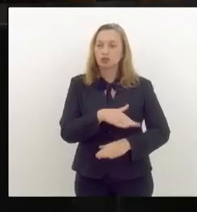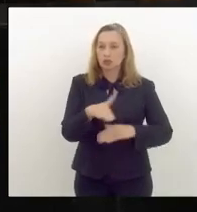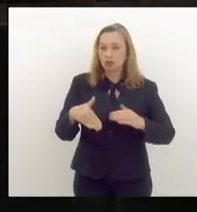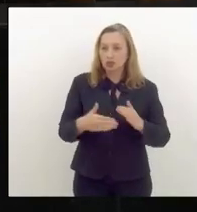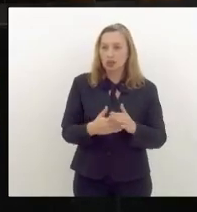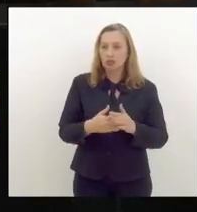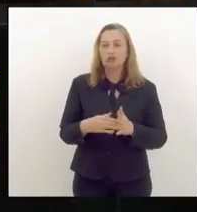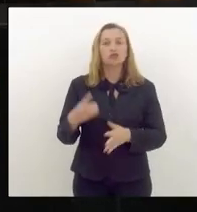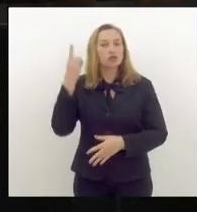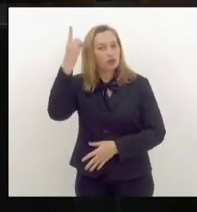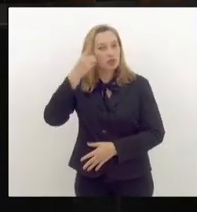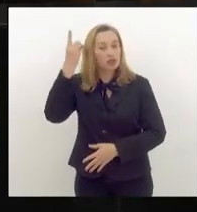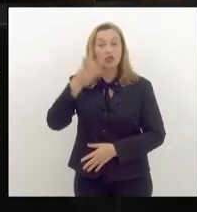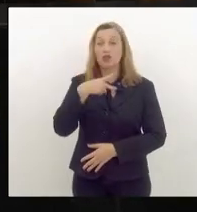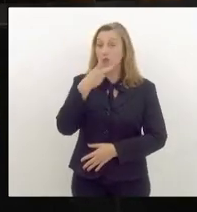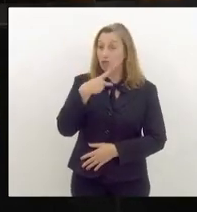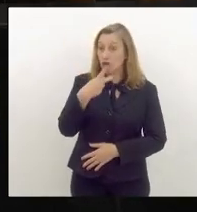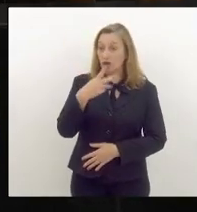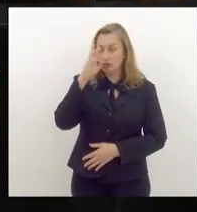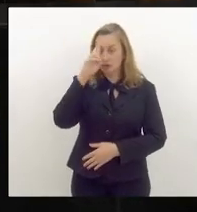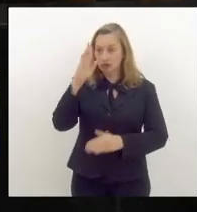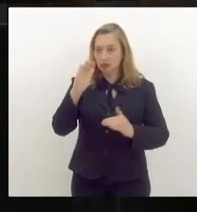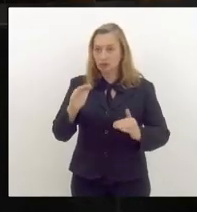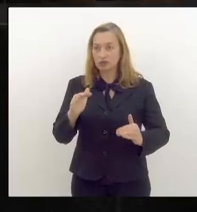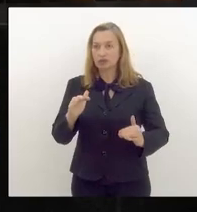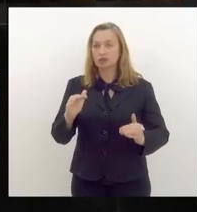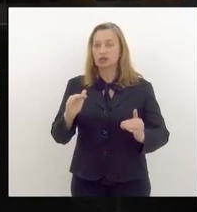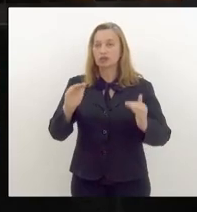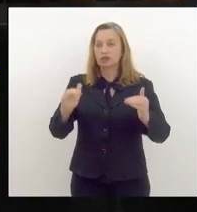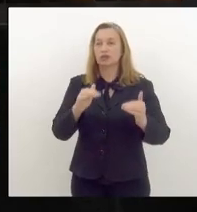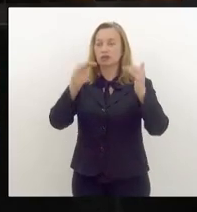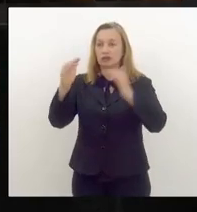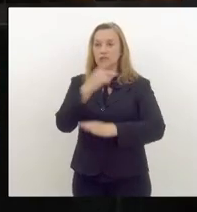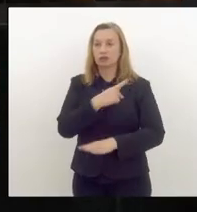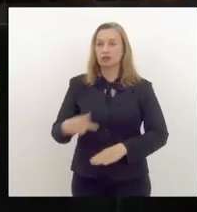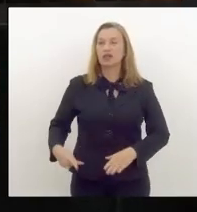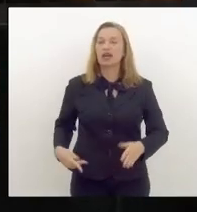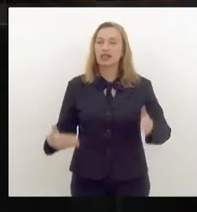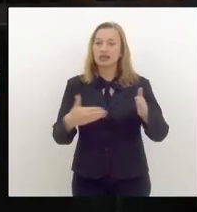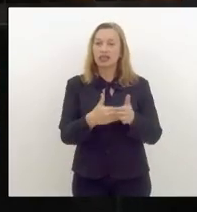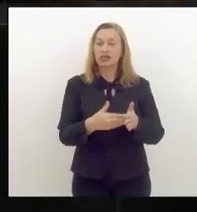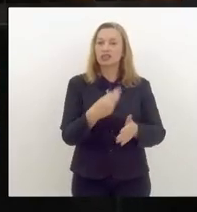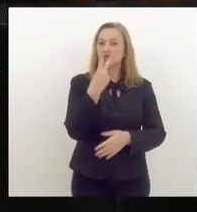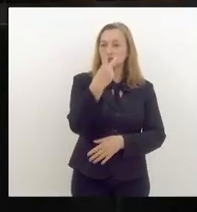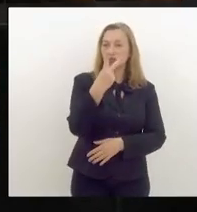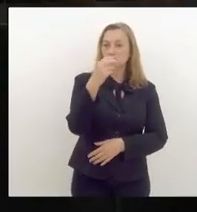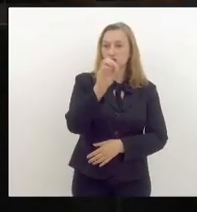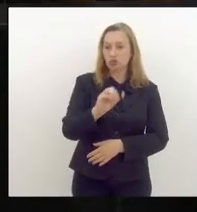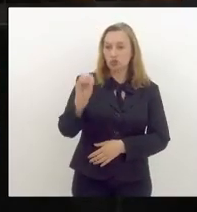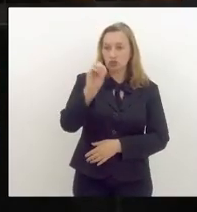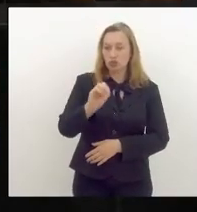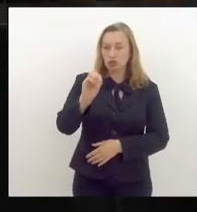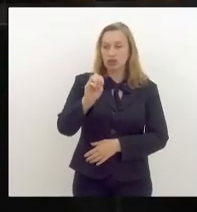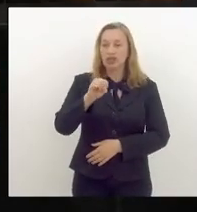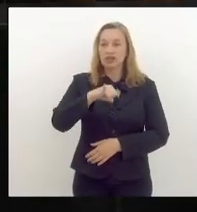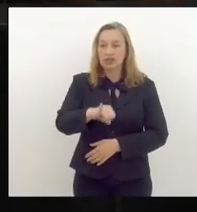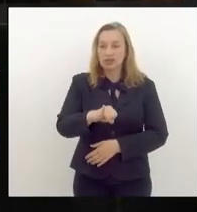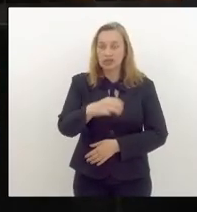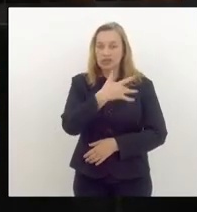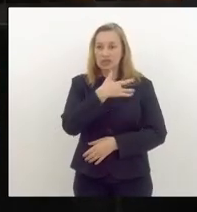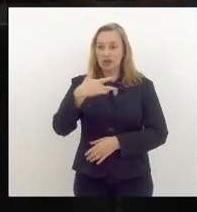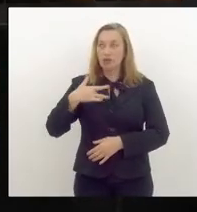lência que até o dia todo de outubro se minha saúde Deus me